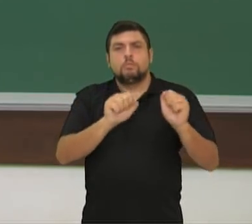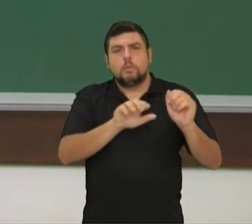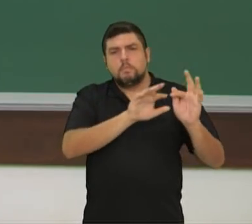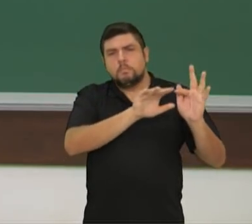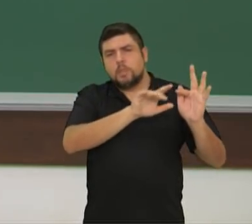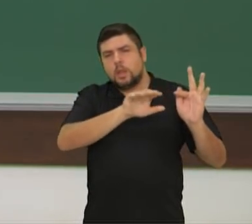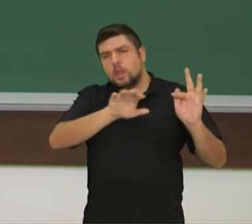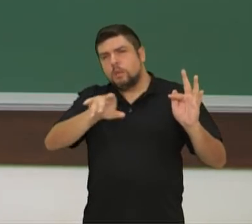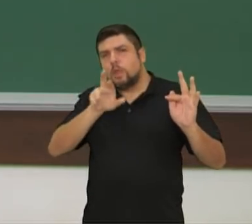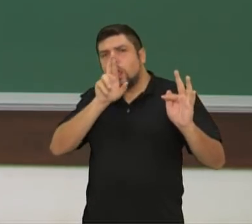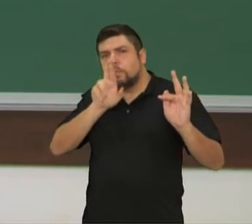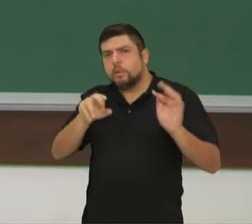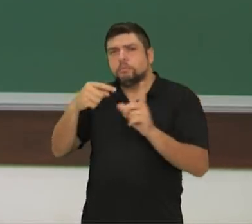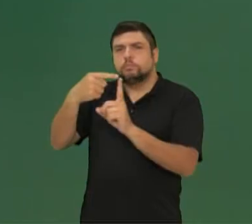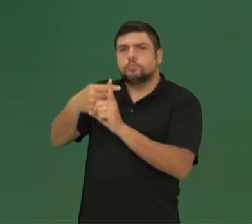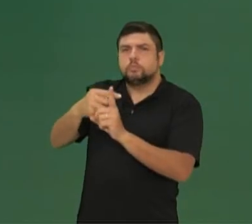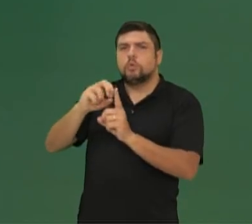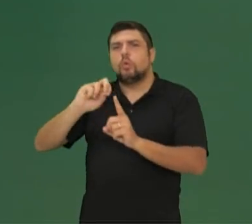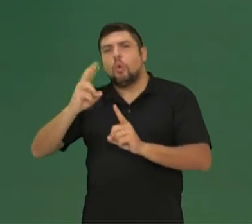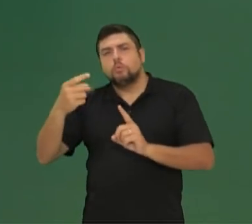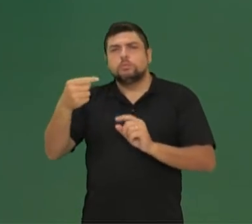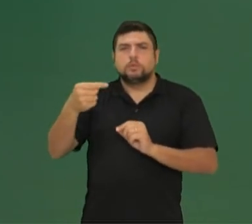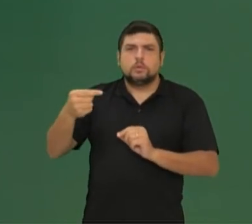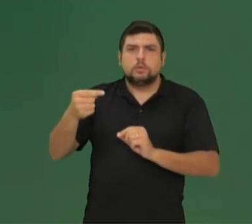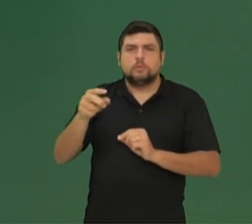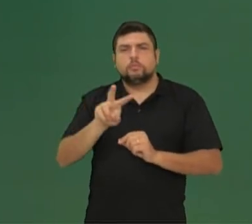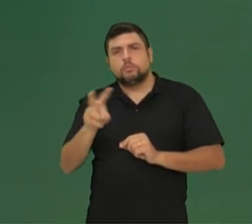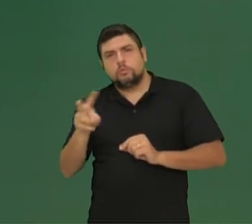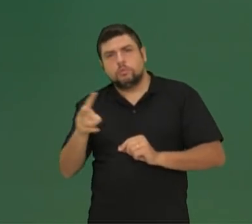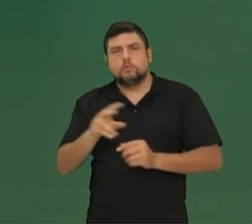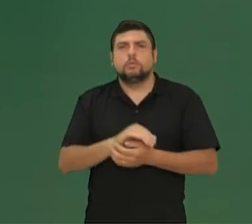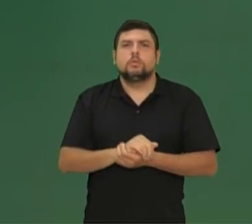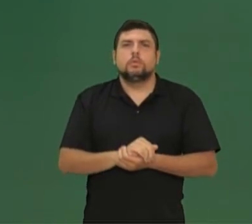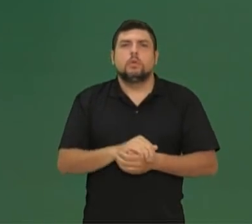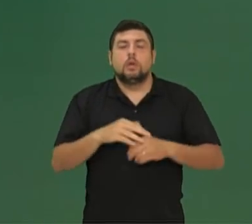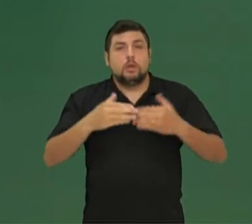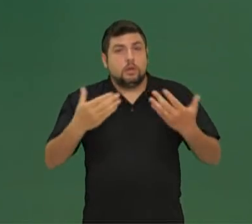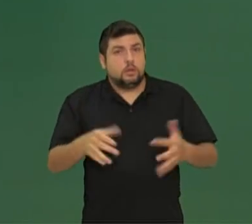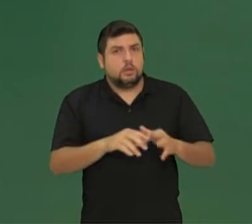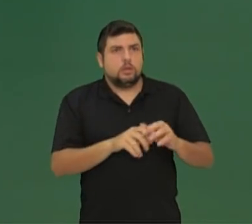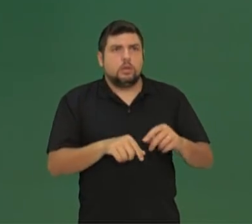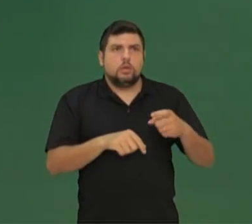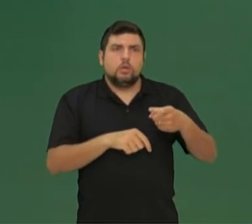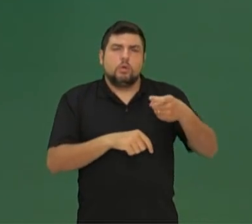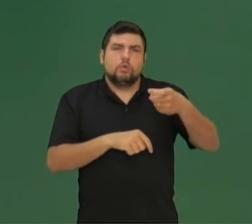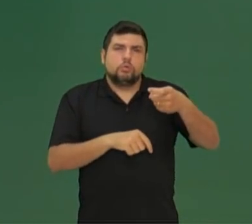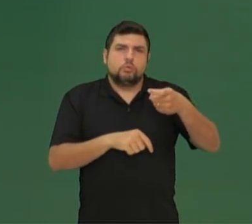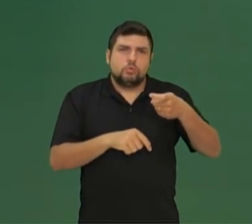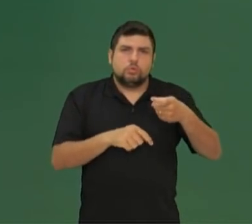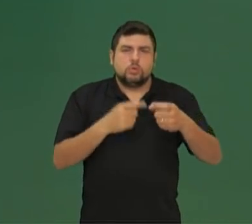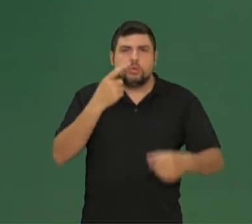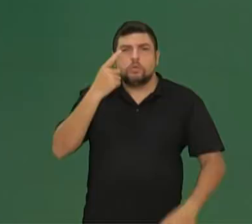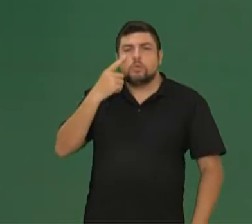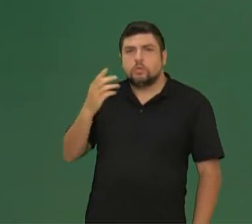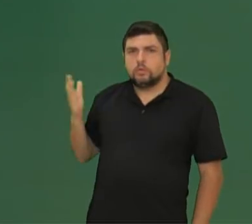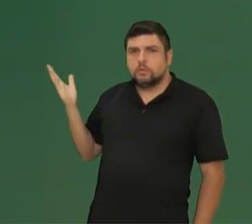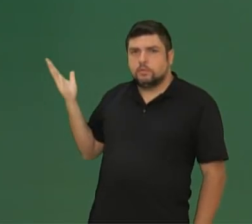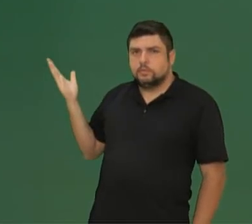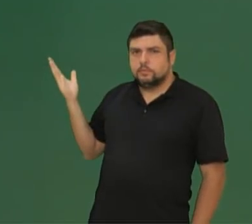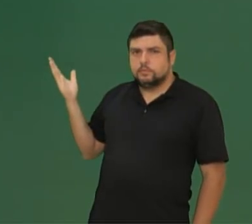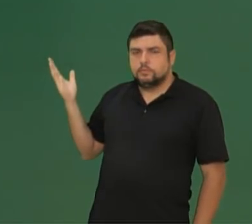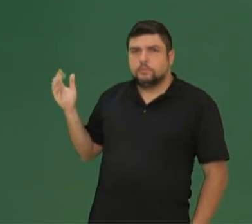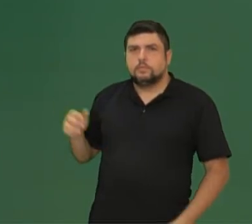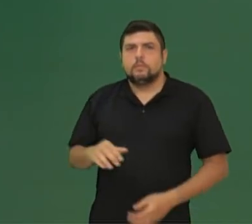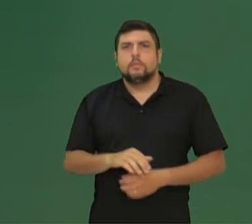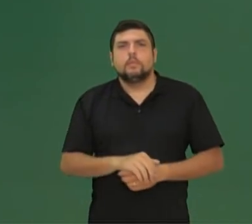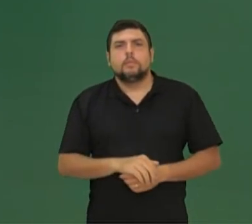valores positivos. Ok? Por isso que eu trouxe para vocês aqui novamente. O x, né? Lá dentro do módulo, ele pode ser o quê? Tem que